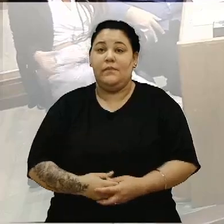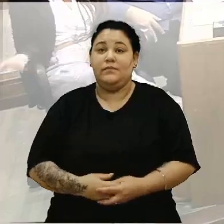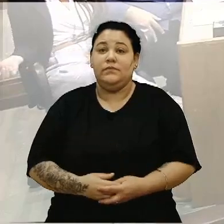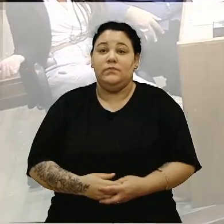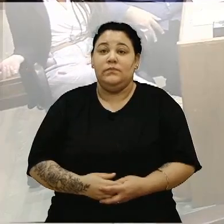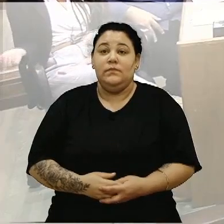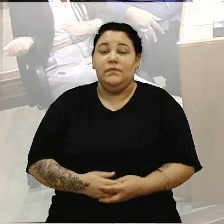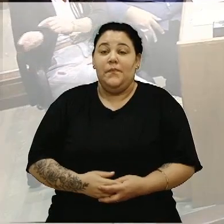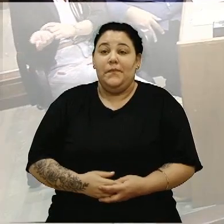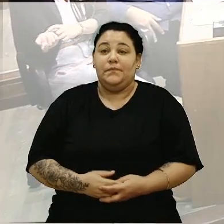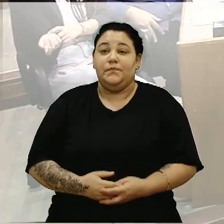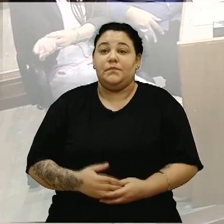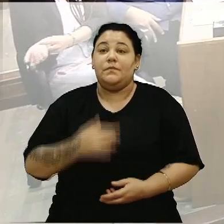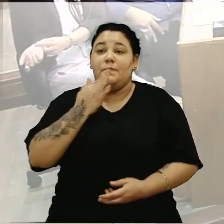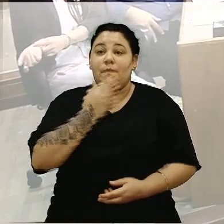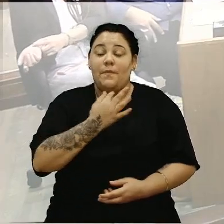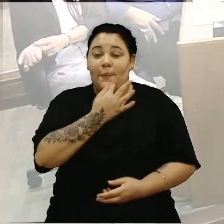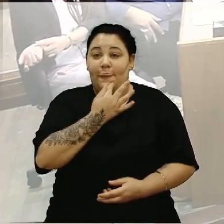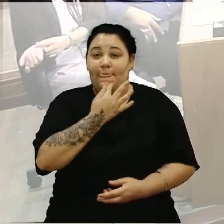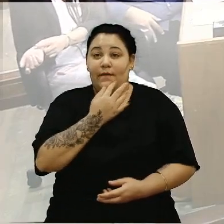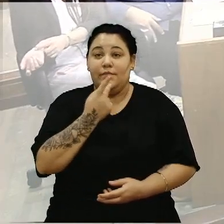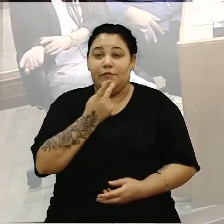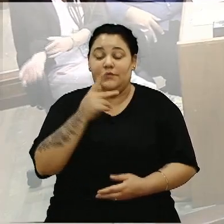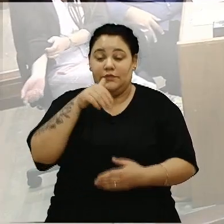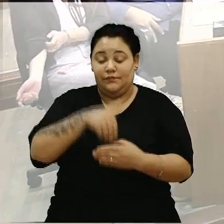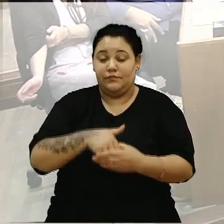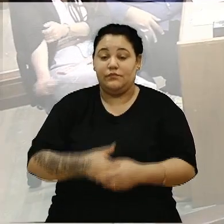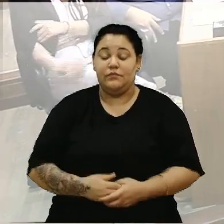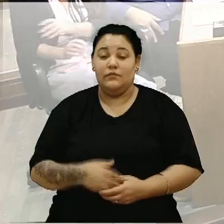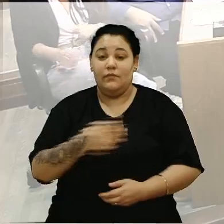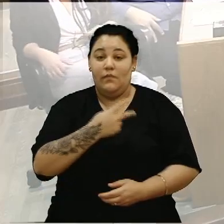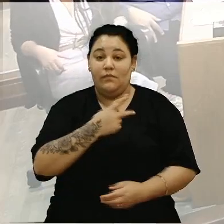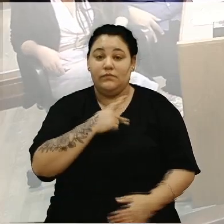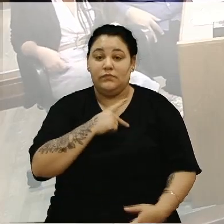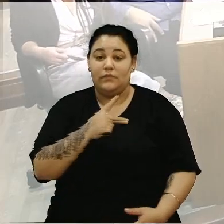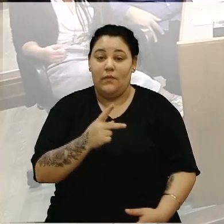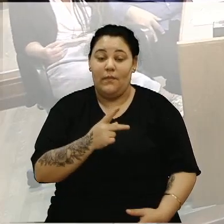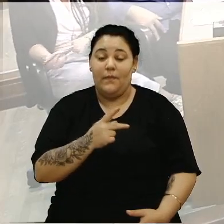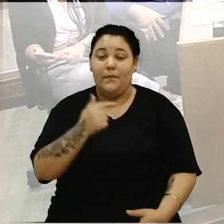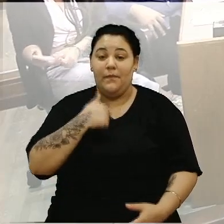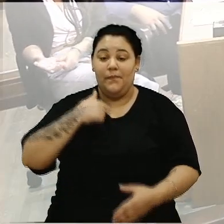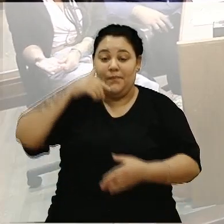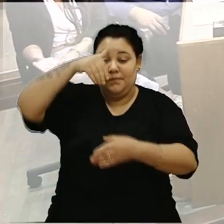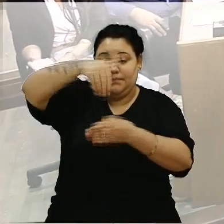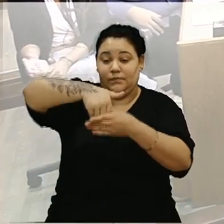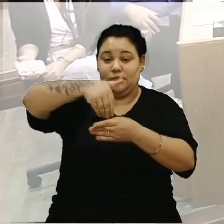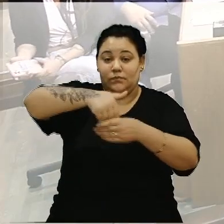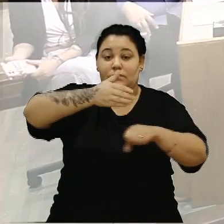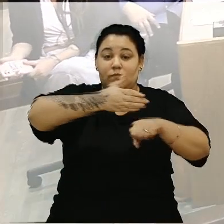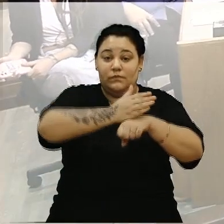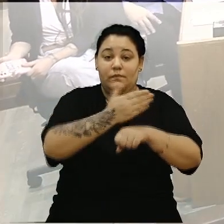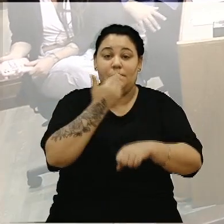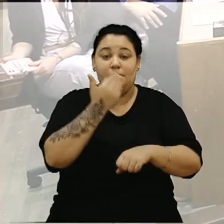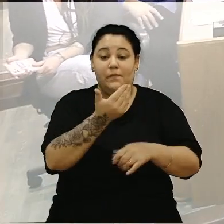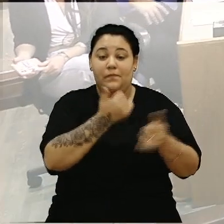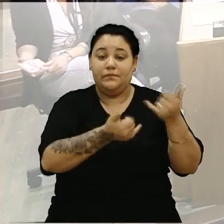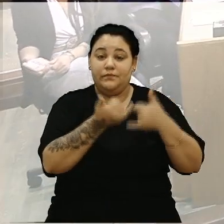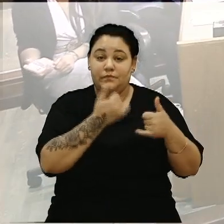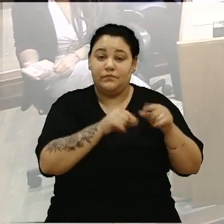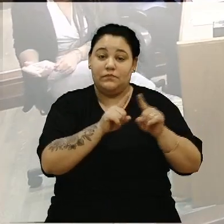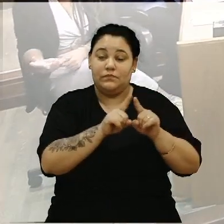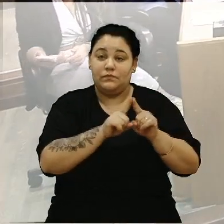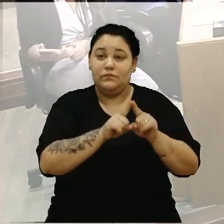Vereadora Tatiane Frisso. Senhora presidente, estarei votando favorável ao pedido de